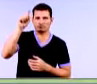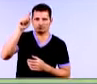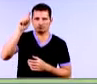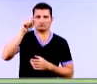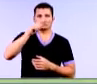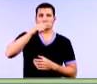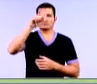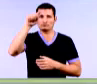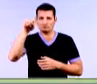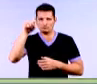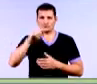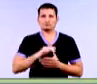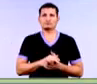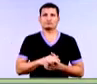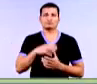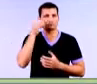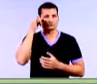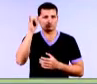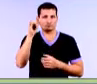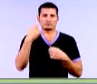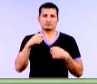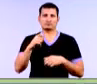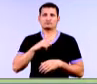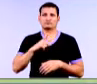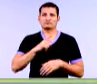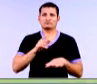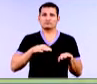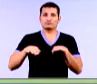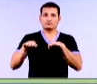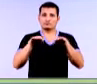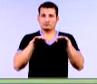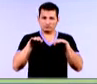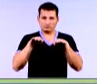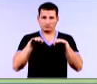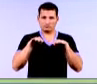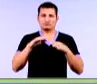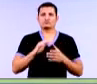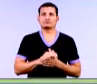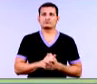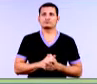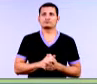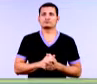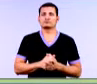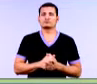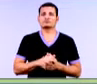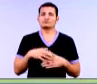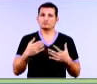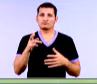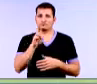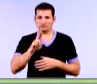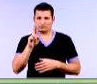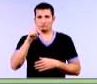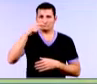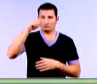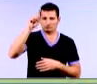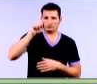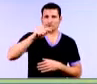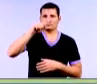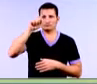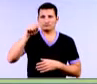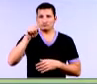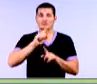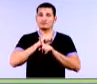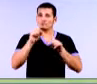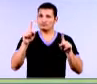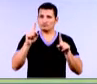funcionar, a gente tem que criar uma convenção e uma padronização internacional. E nesse caso, o uso de acentos e cedilhas, ele não